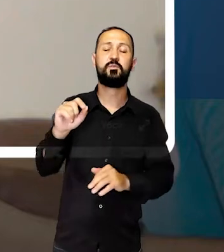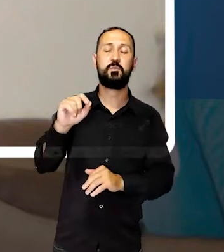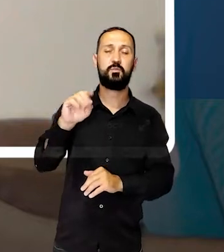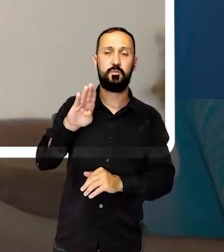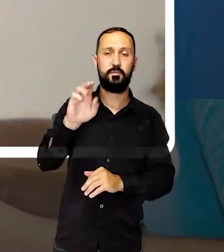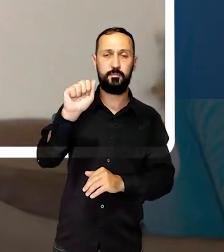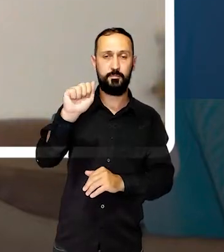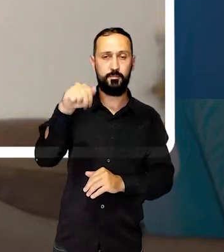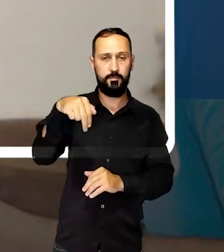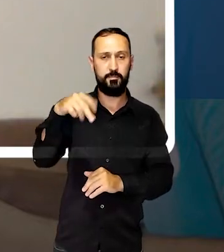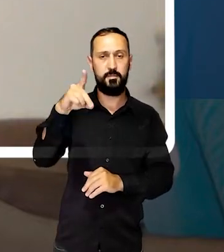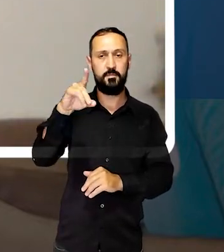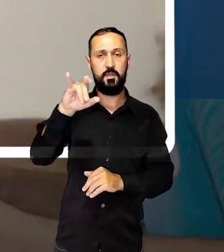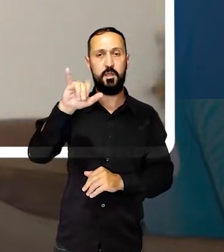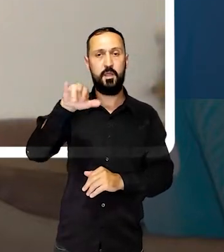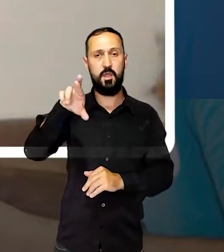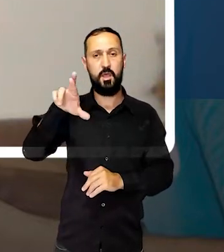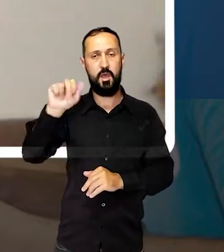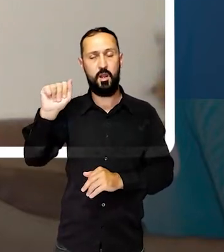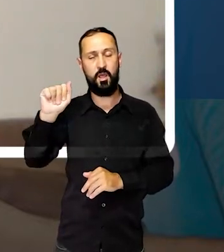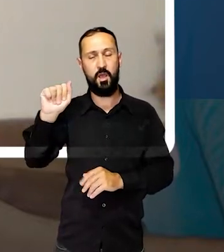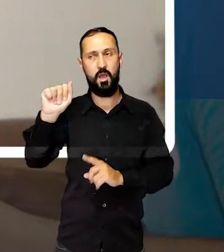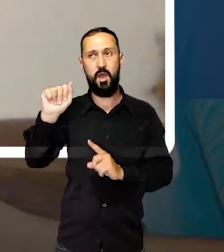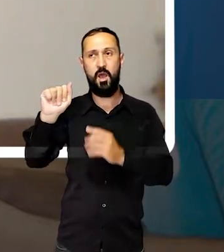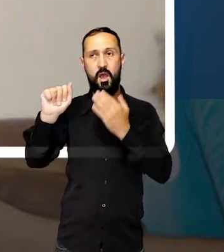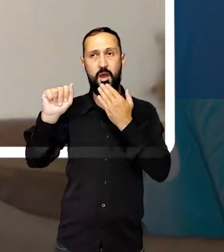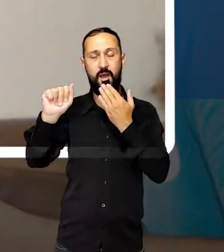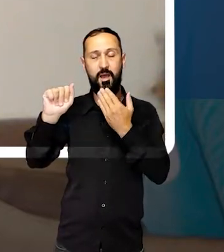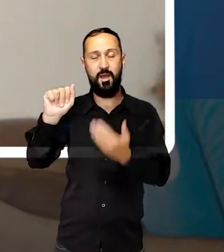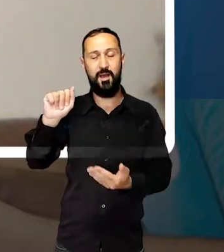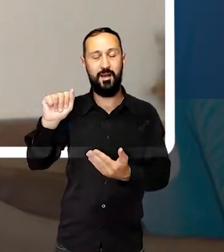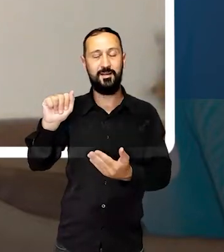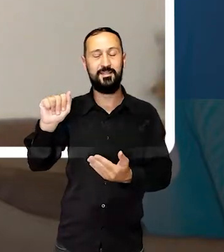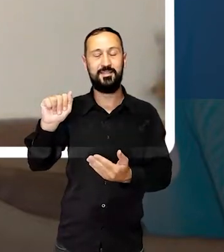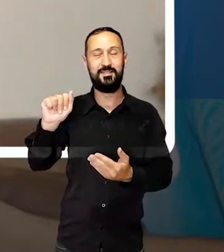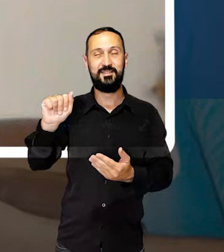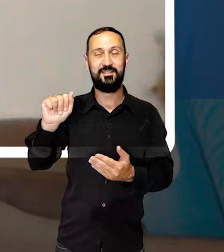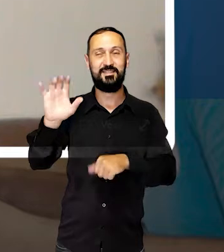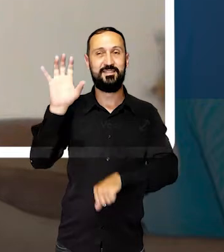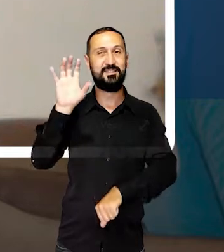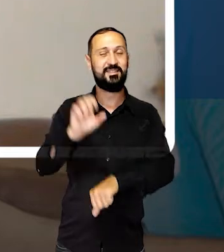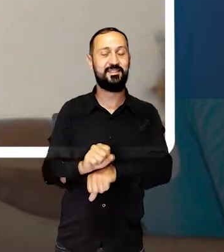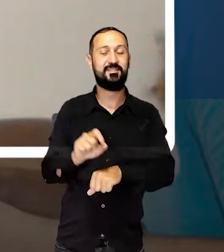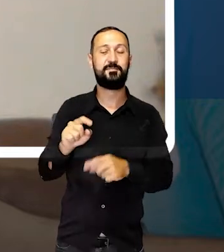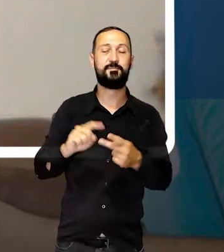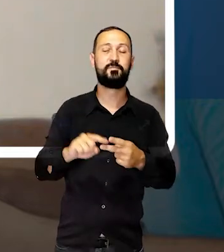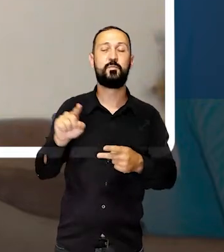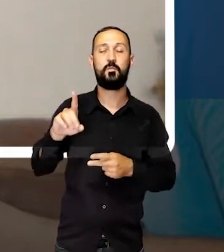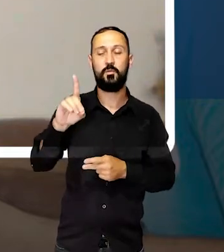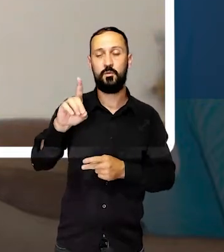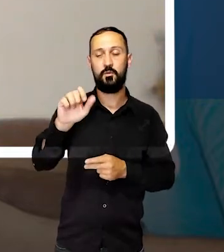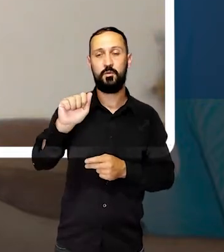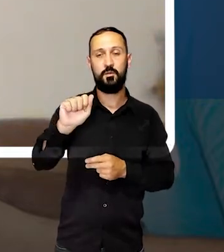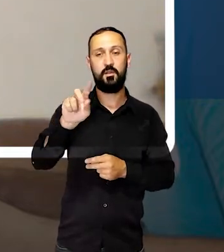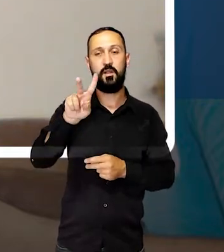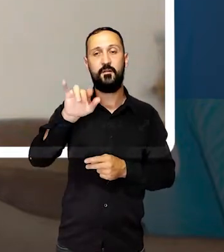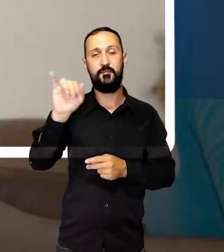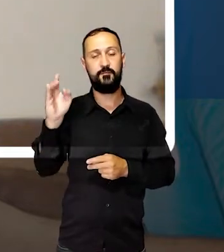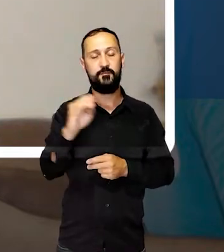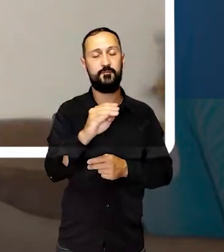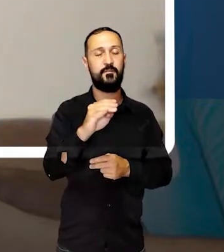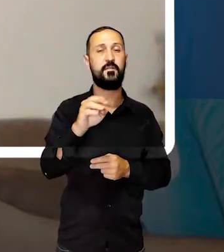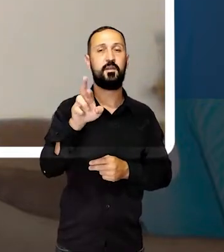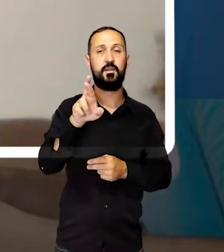Manuel Bandeira nos seus poemas é algo que realmente marca. O Davi Arrigucci, que é um professor,